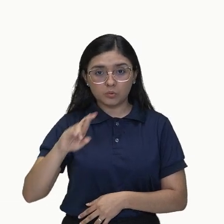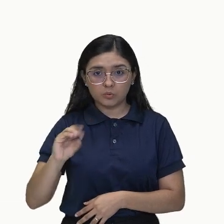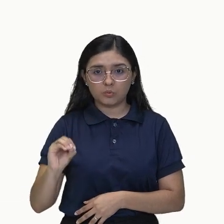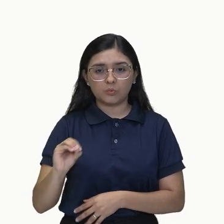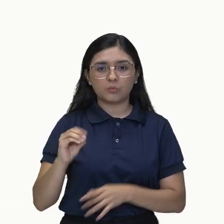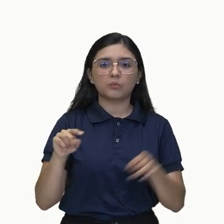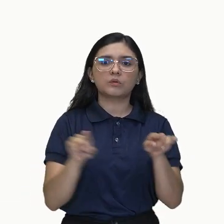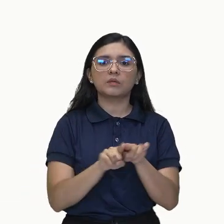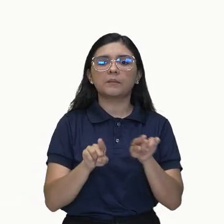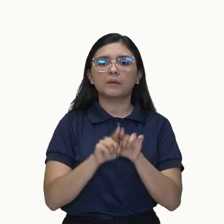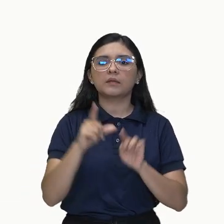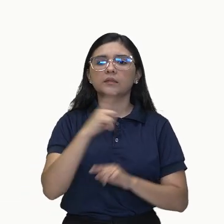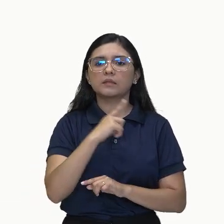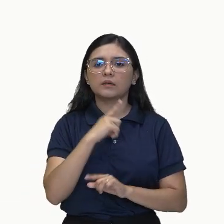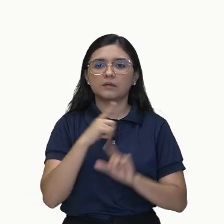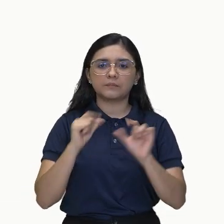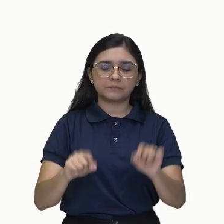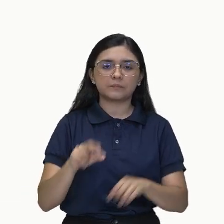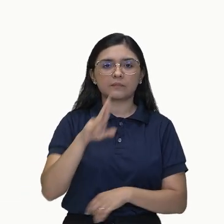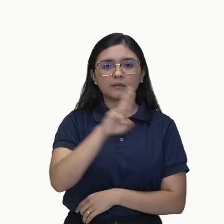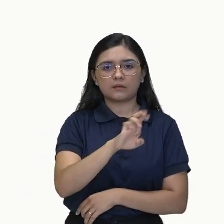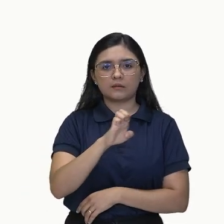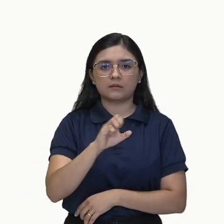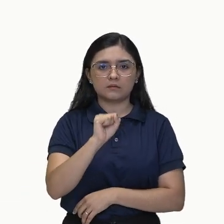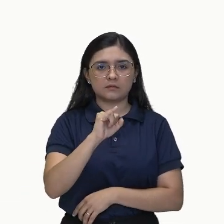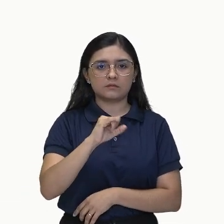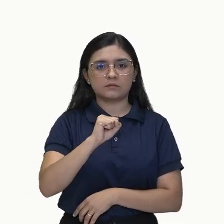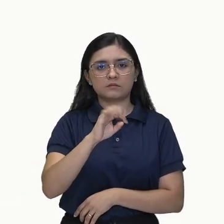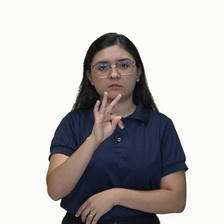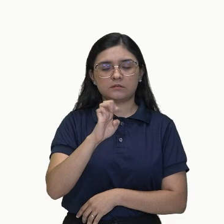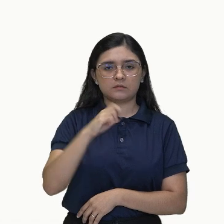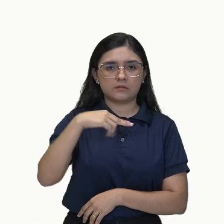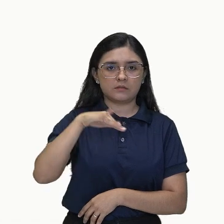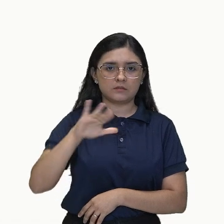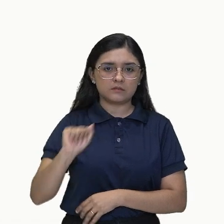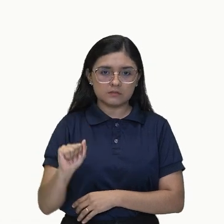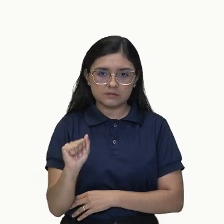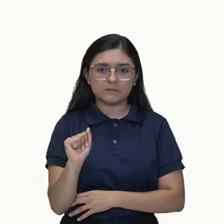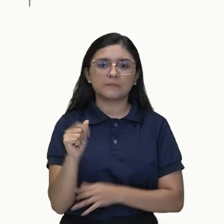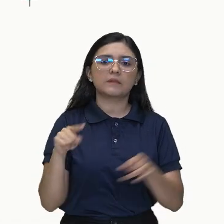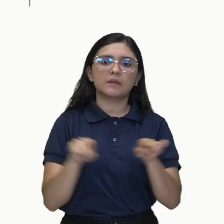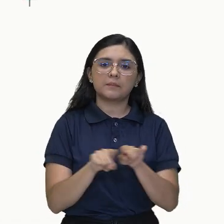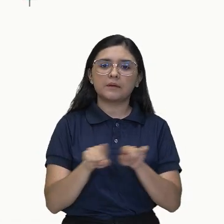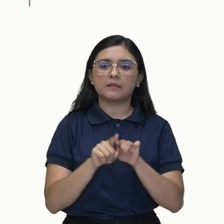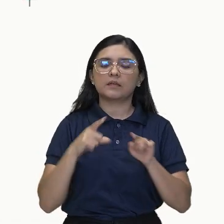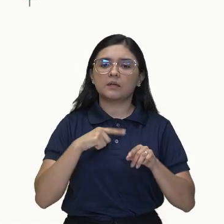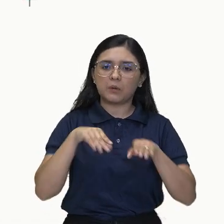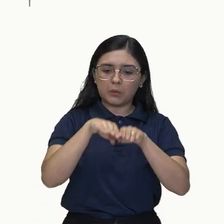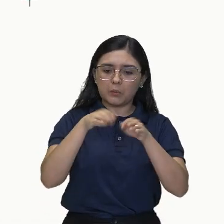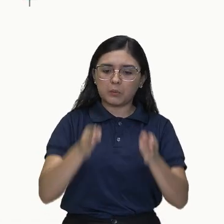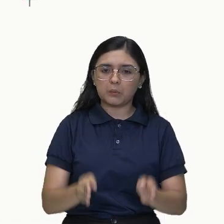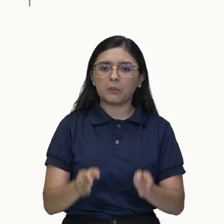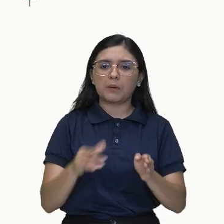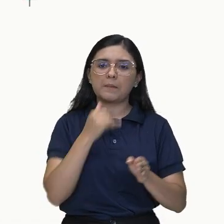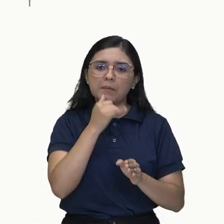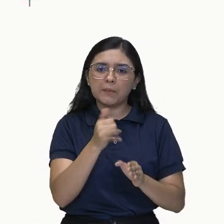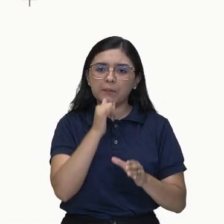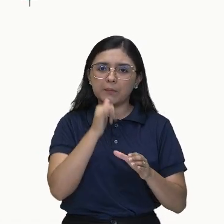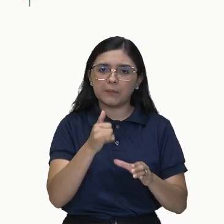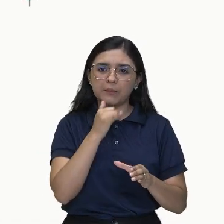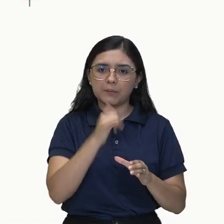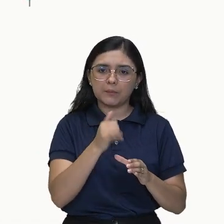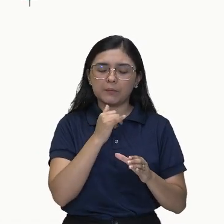dispositivo, que é a resistência. Vejam aqui, eu também tenho uma bateria e, neste caso,